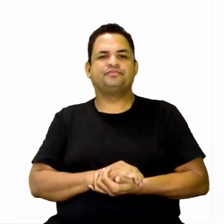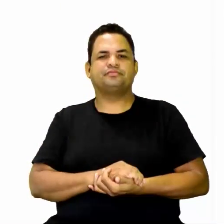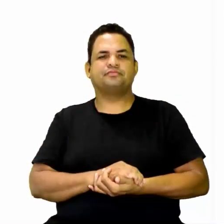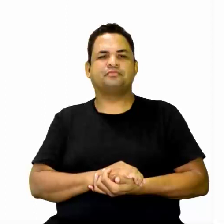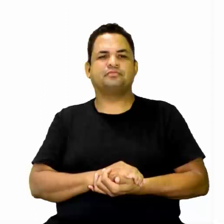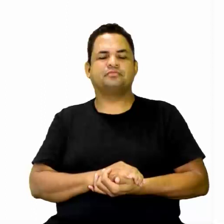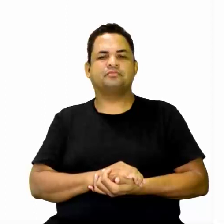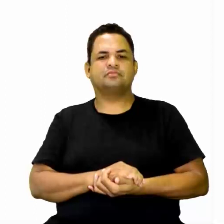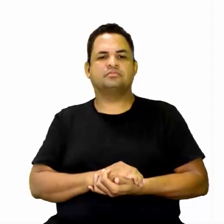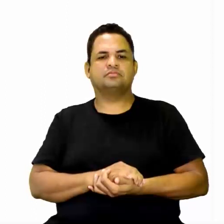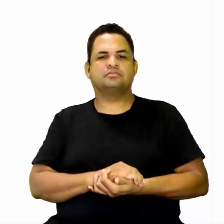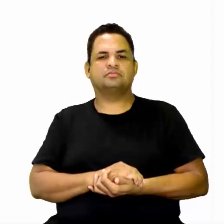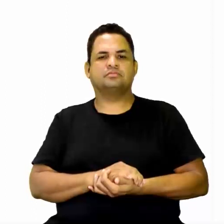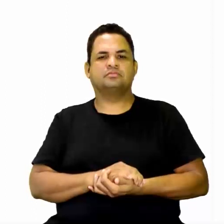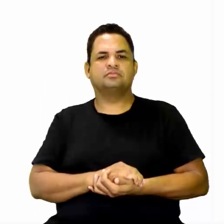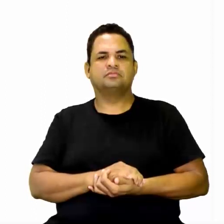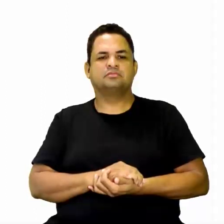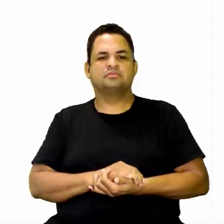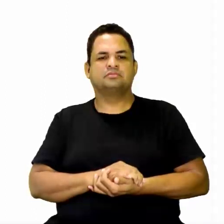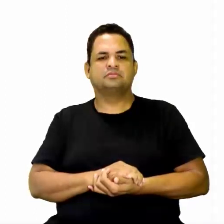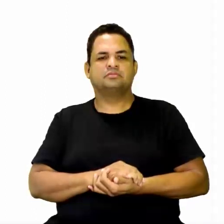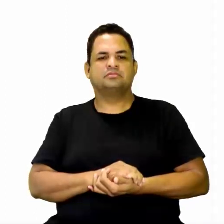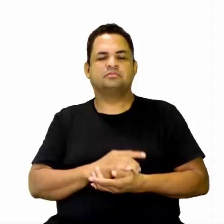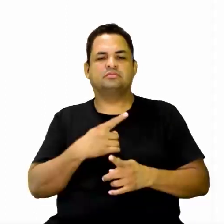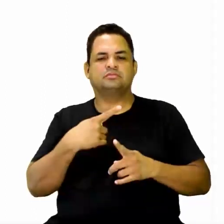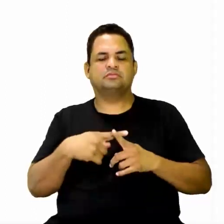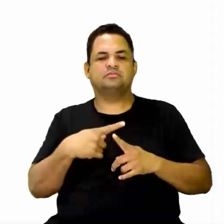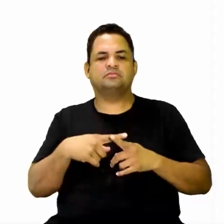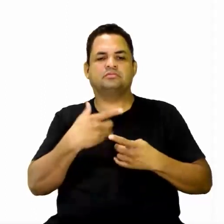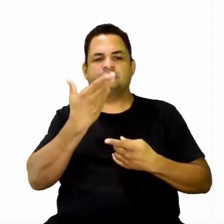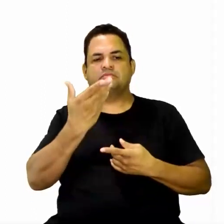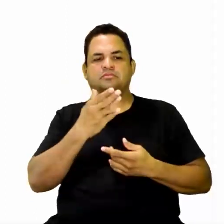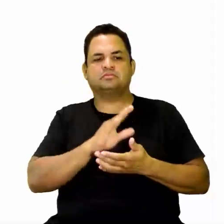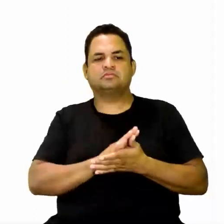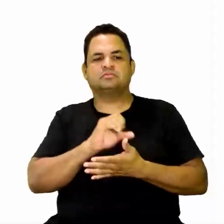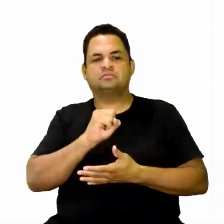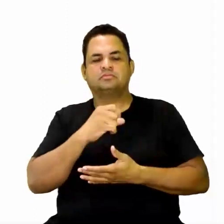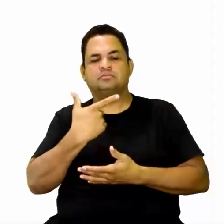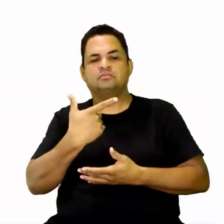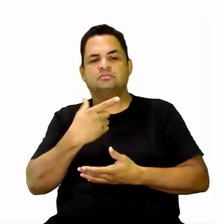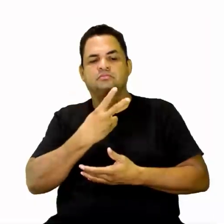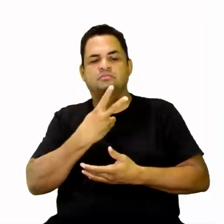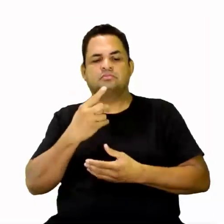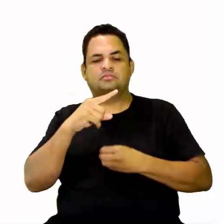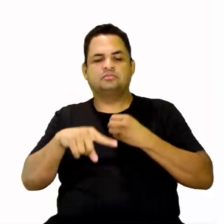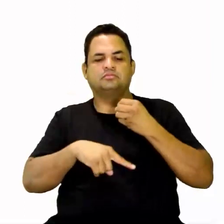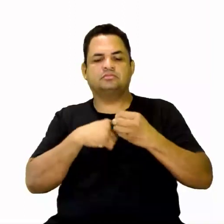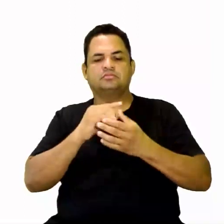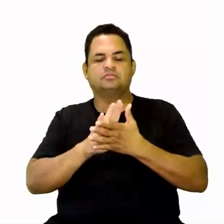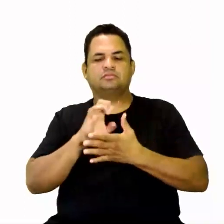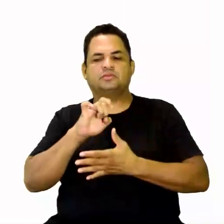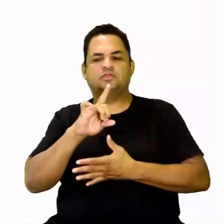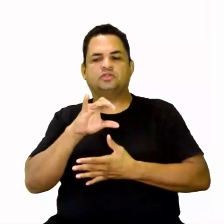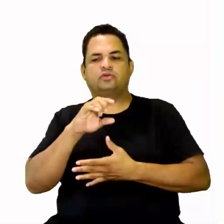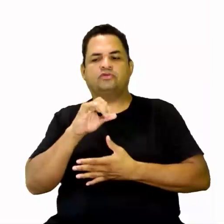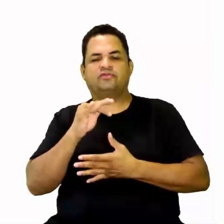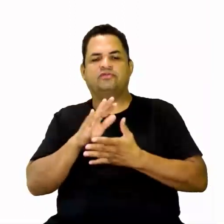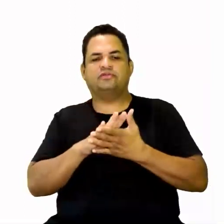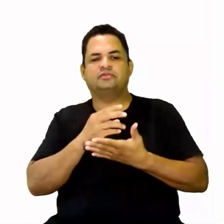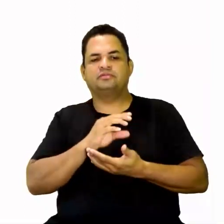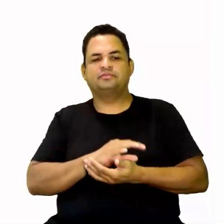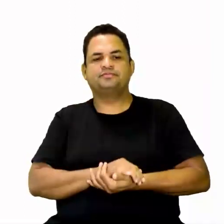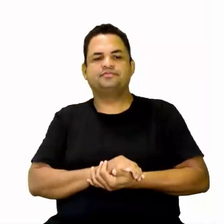só para comentar e para você ver porque S2 são 2 átomos de enxofre, O2, 2